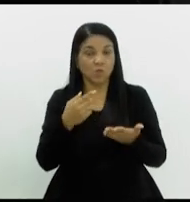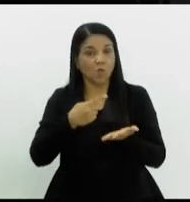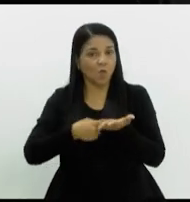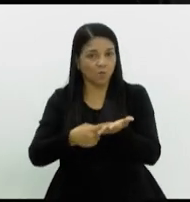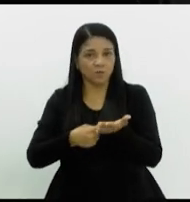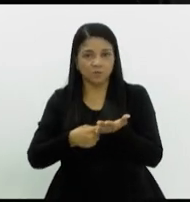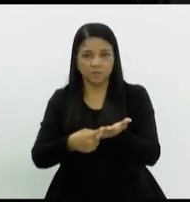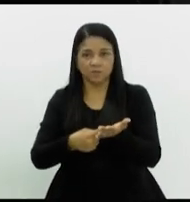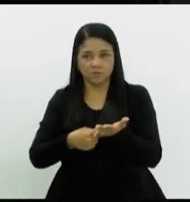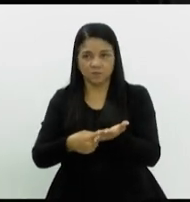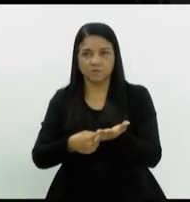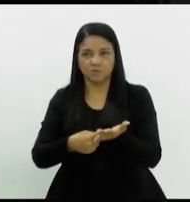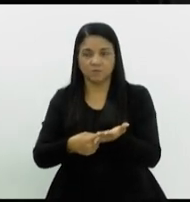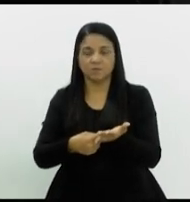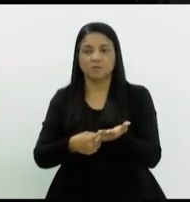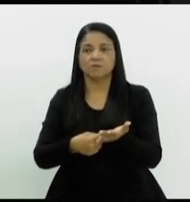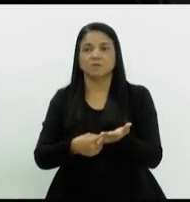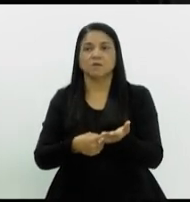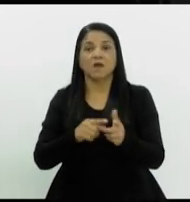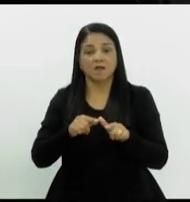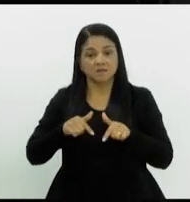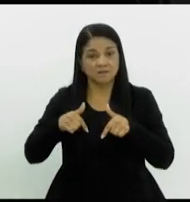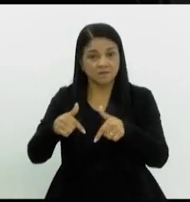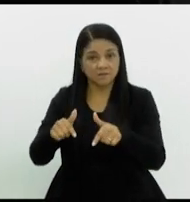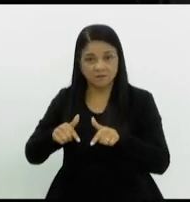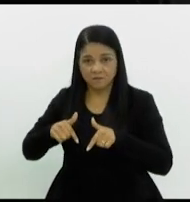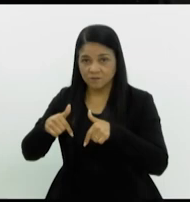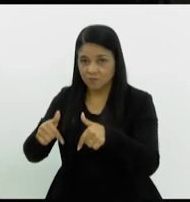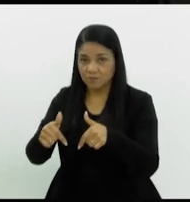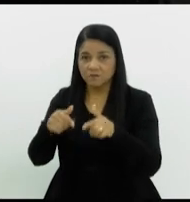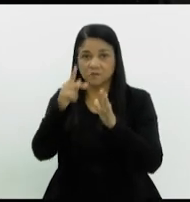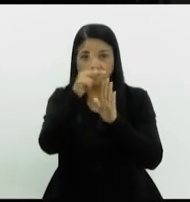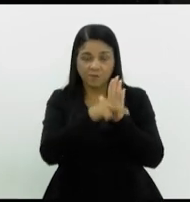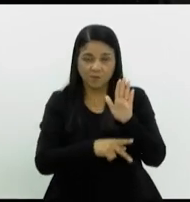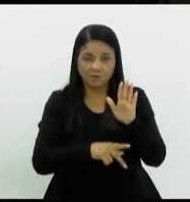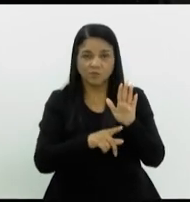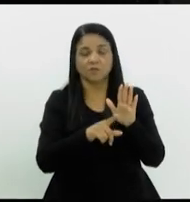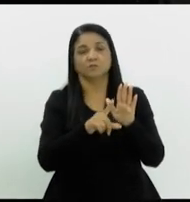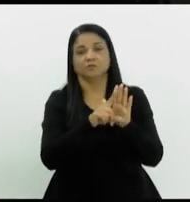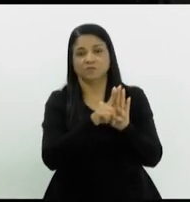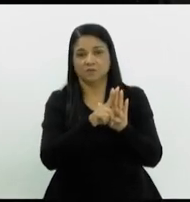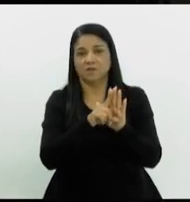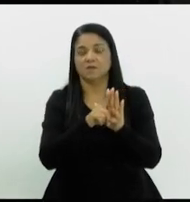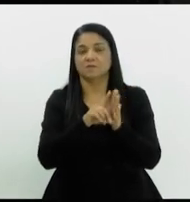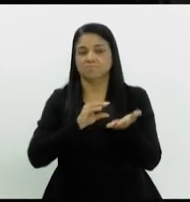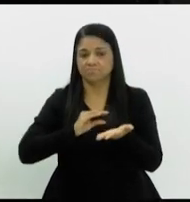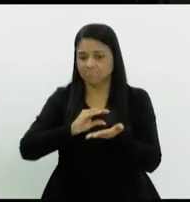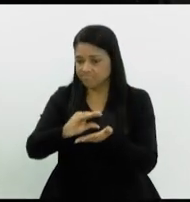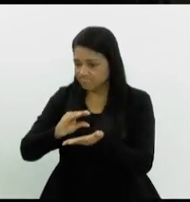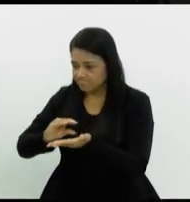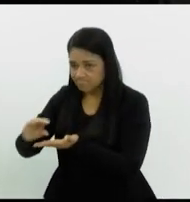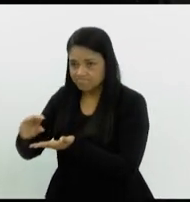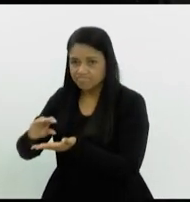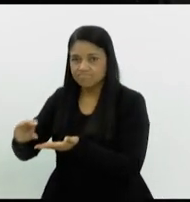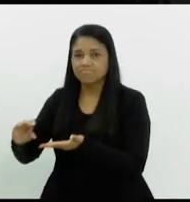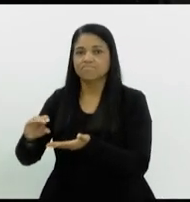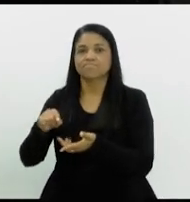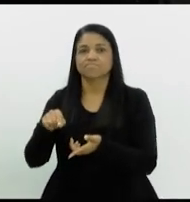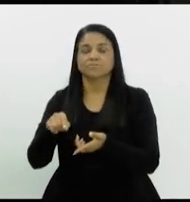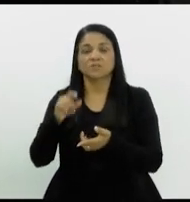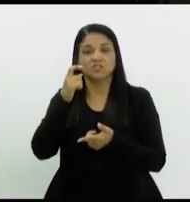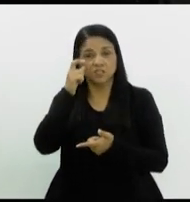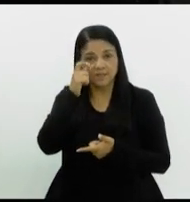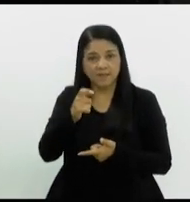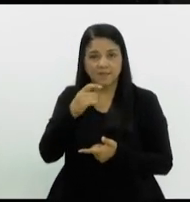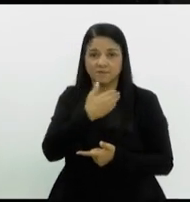Devemos garantir que as ações e projetos que serão beneficiados sejam de interesse